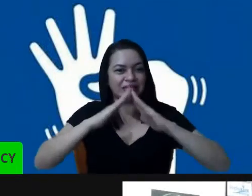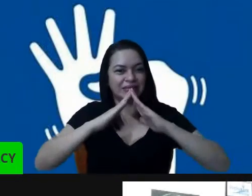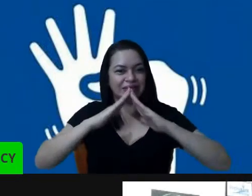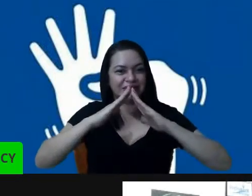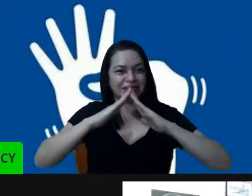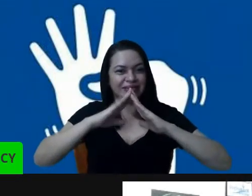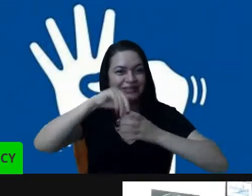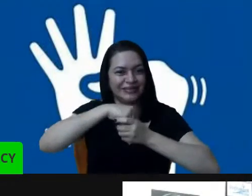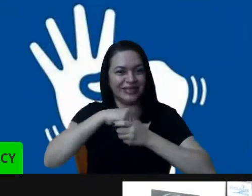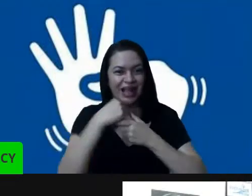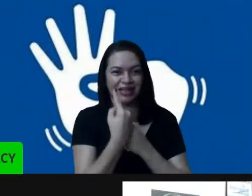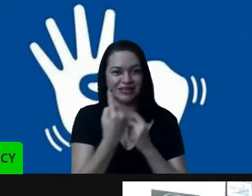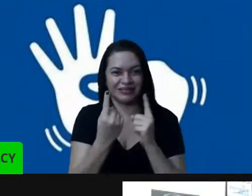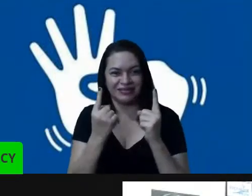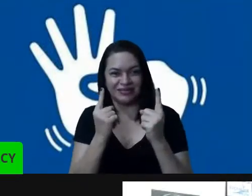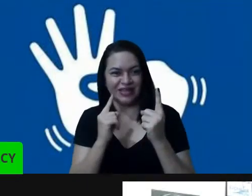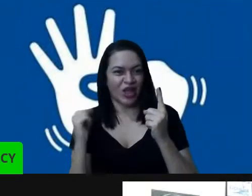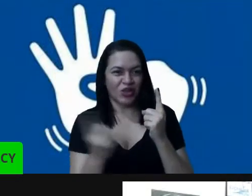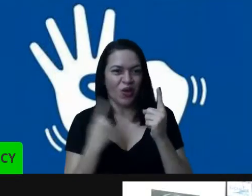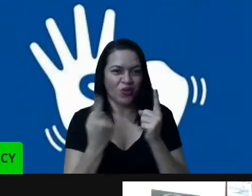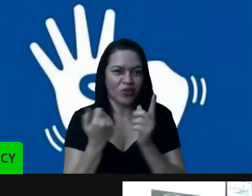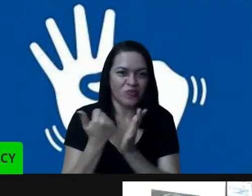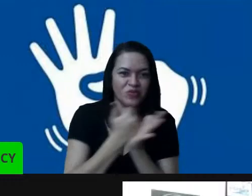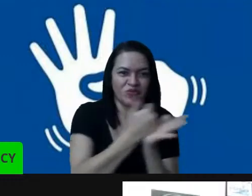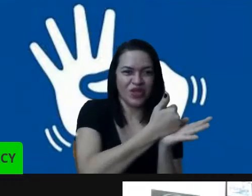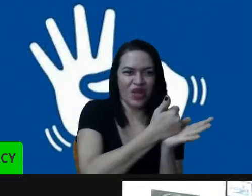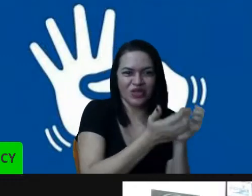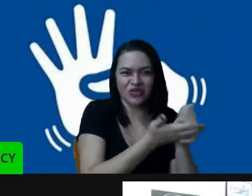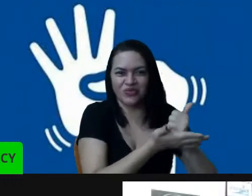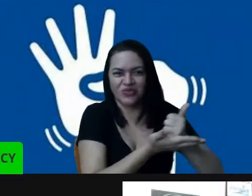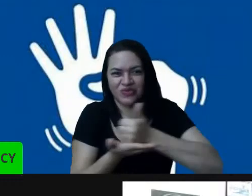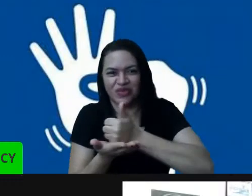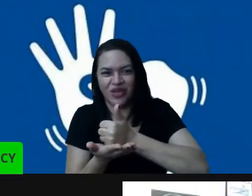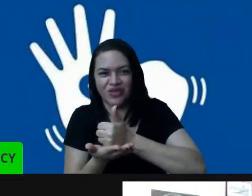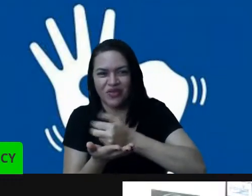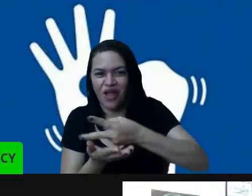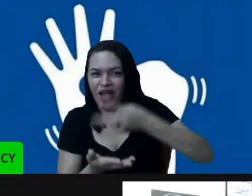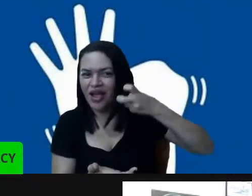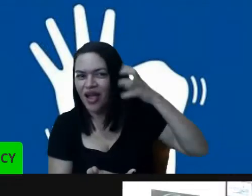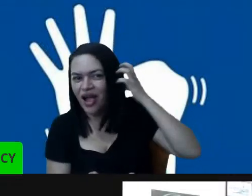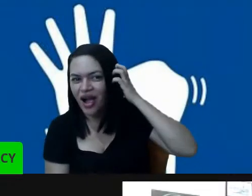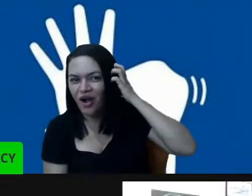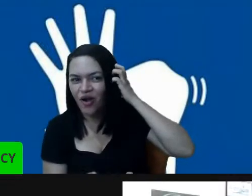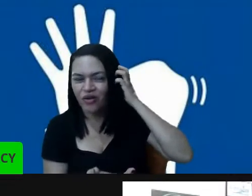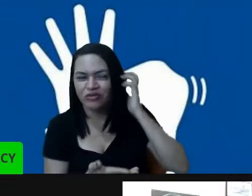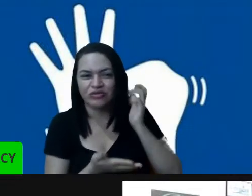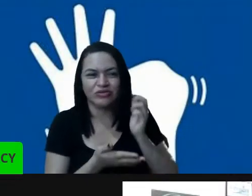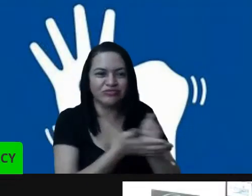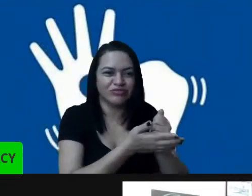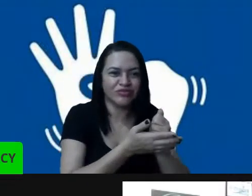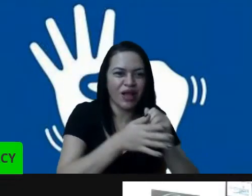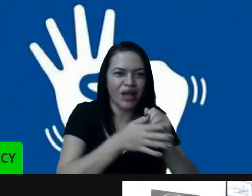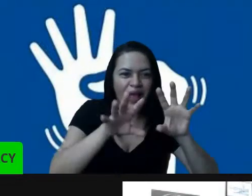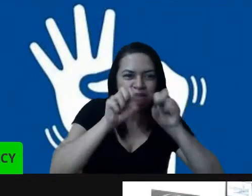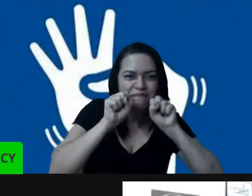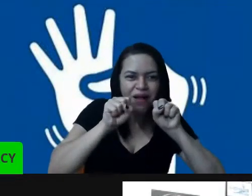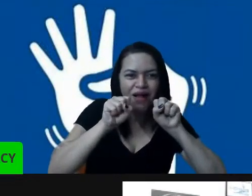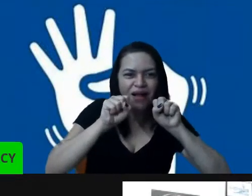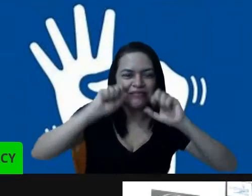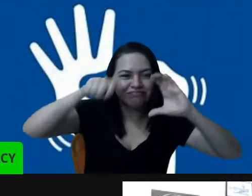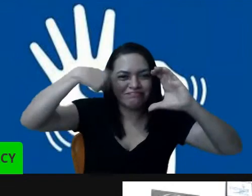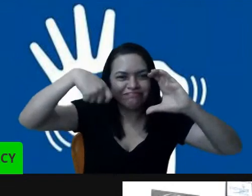todo mundo se ajuda aqui em casa, um faz captação de áudio, de imagem, por aí vai. Mas aí, gente, é saber